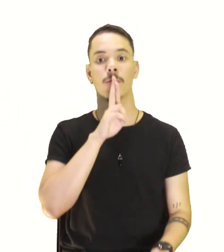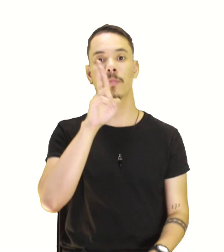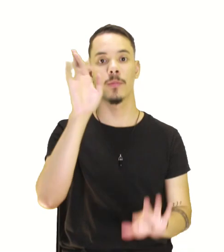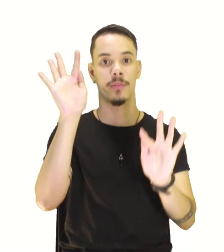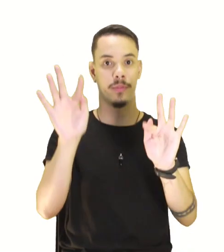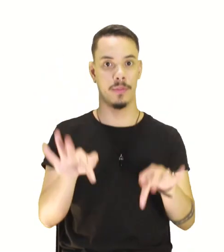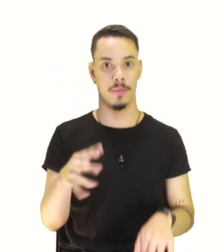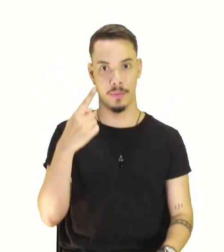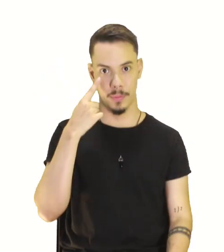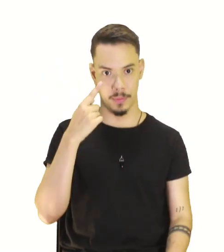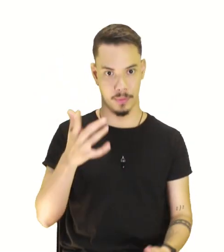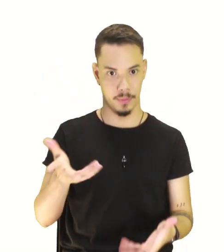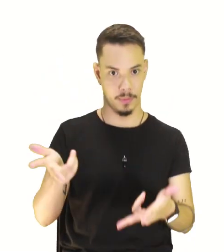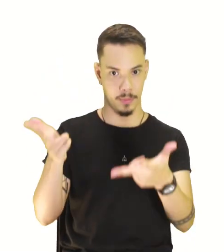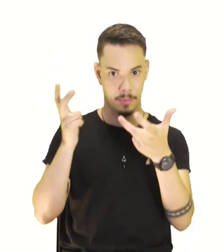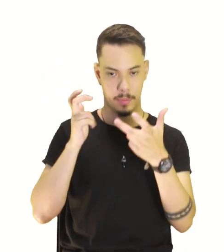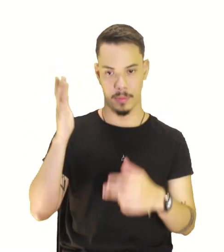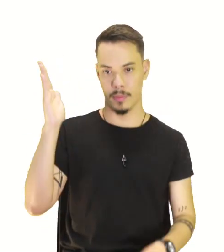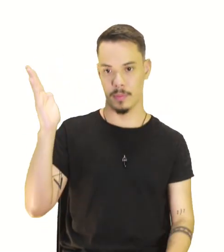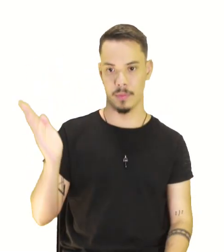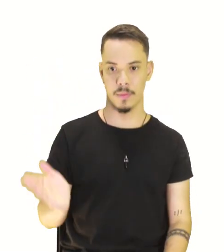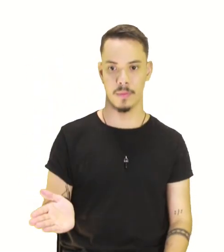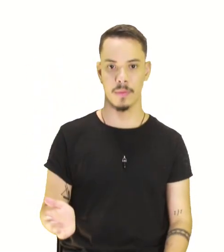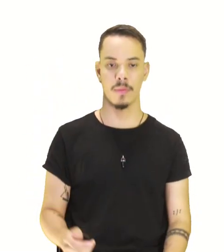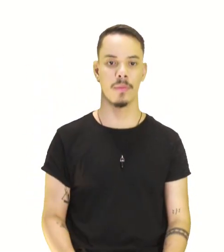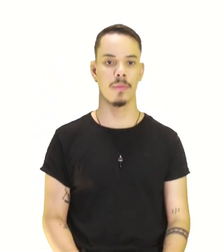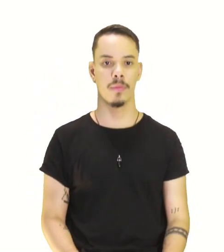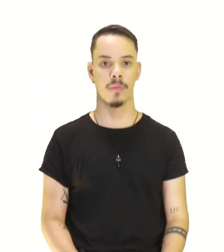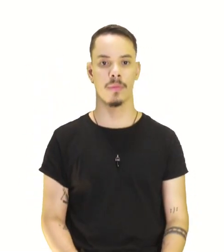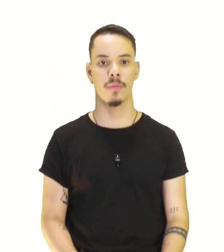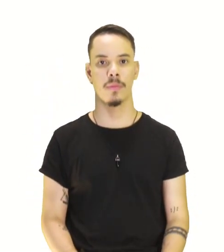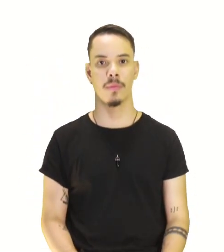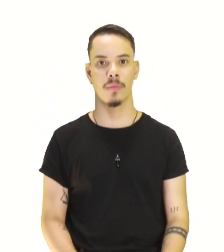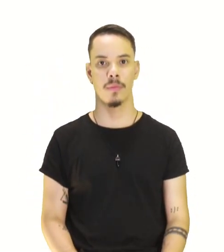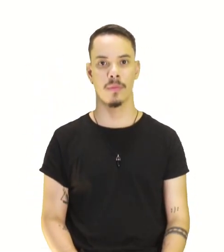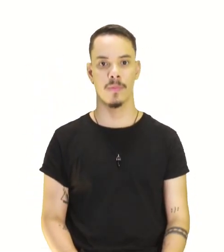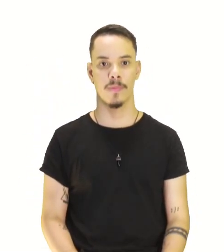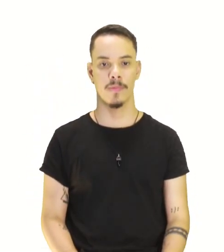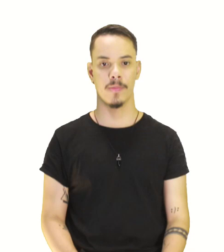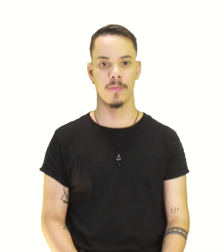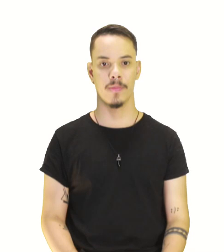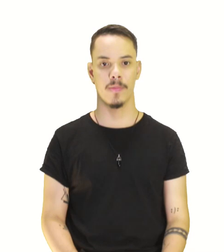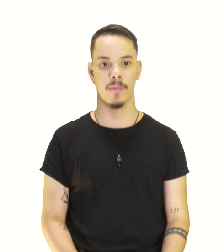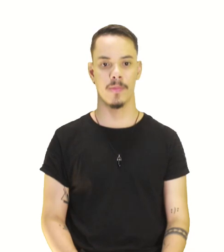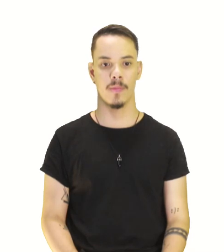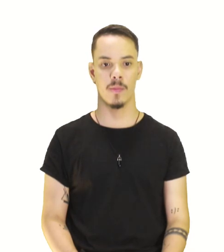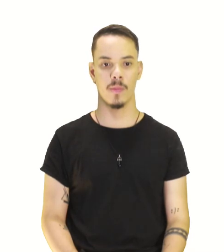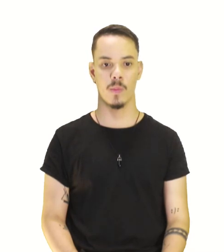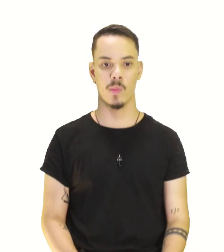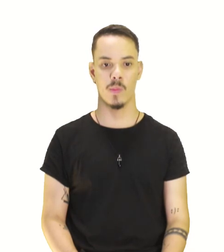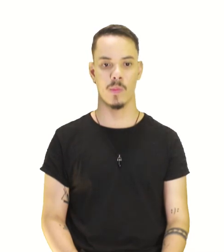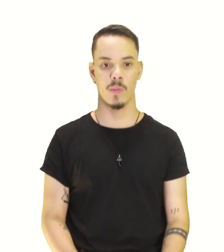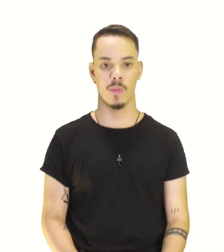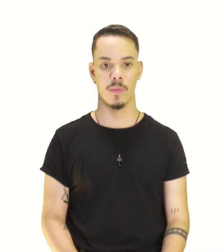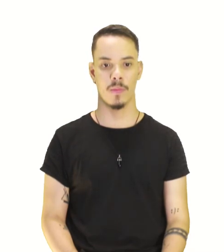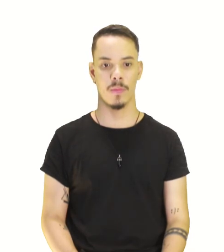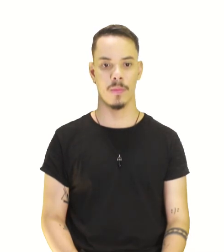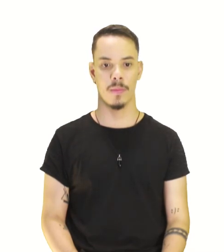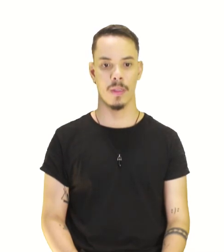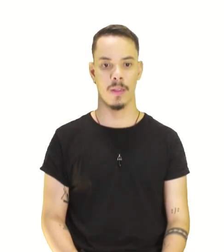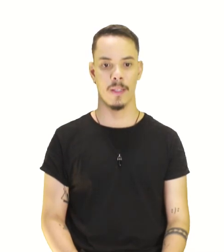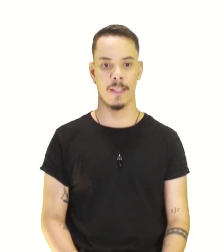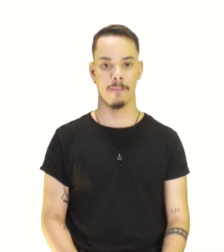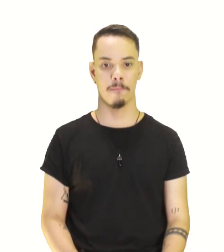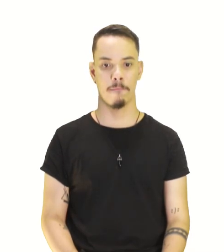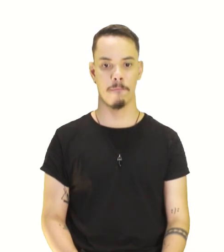né? O exercício, o exemplo, está querendo que no final a gente realize uma operação. O que eu vou fazer então? O f de 1 é 7, o